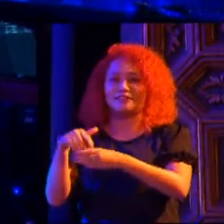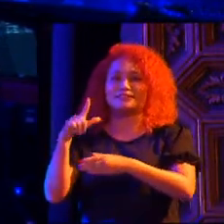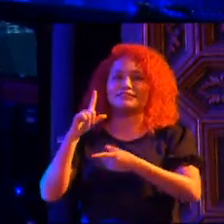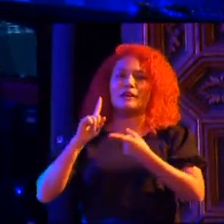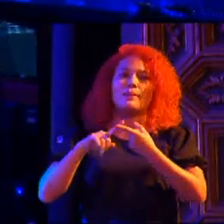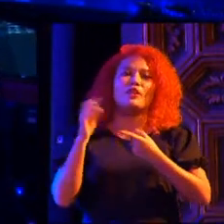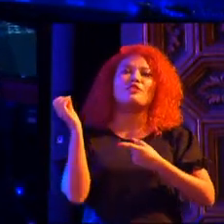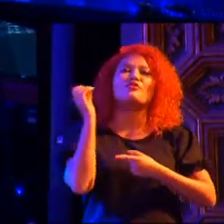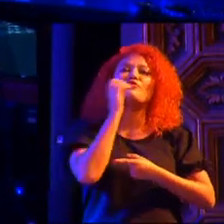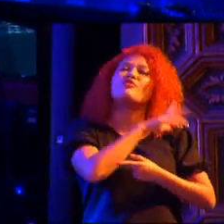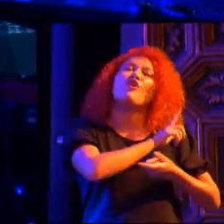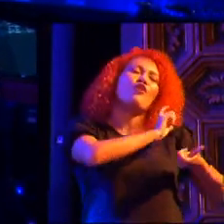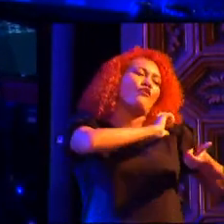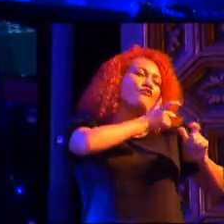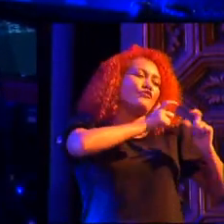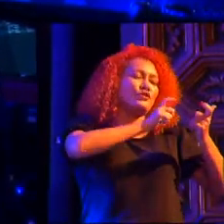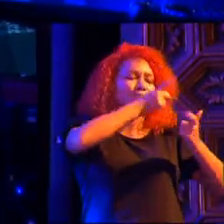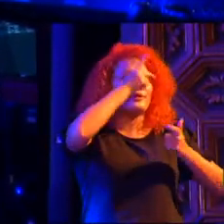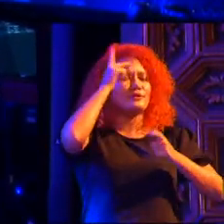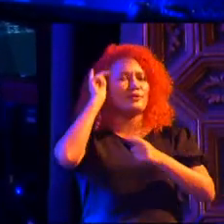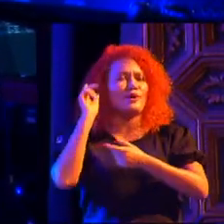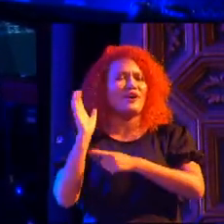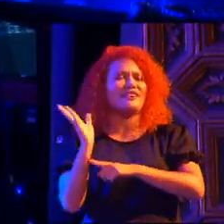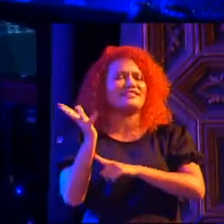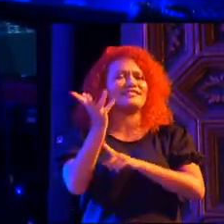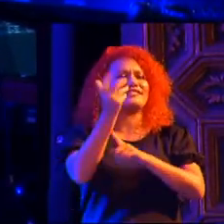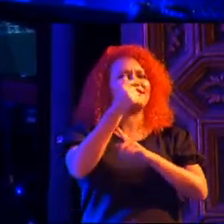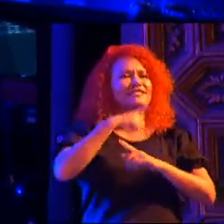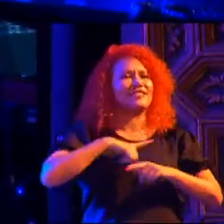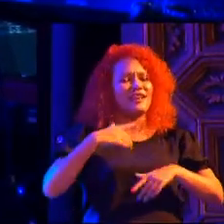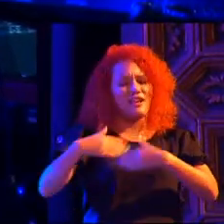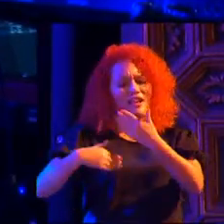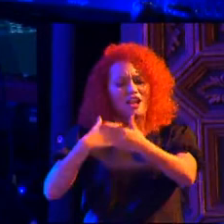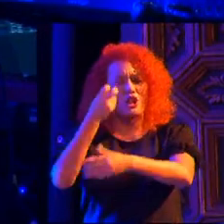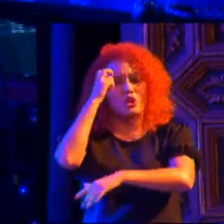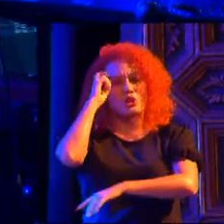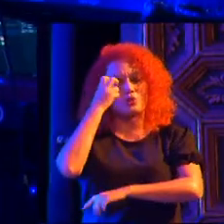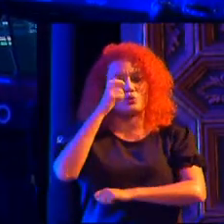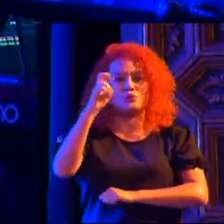nova geração de artistas que darão continuidade a essa cultura pujante.